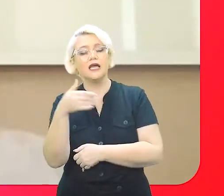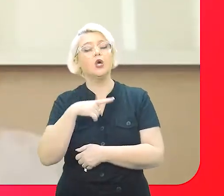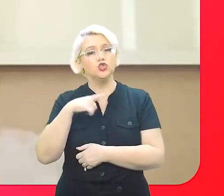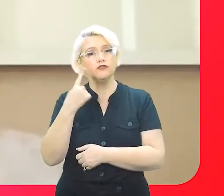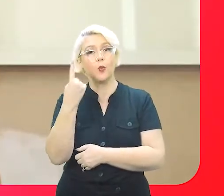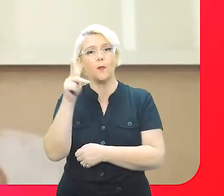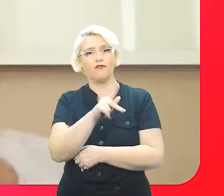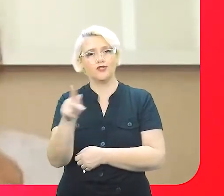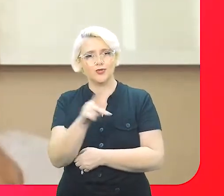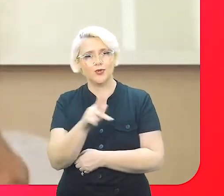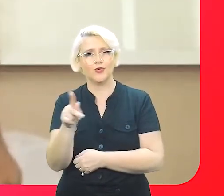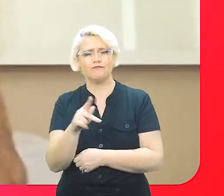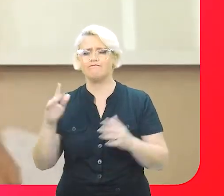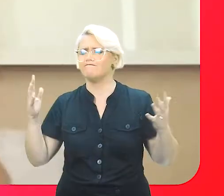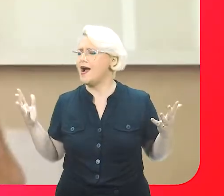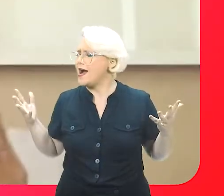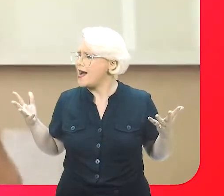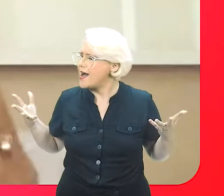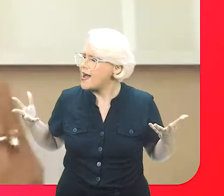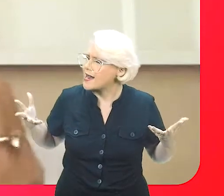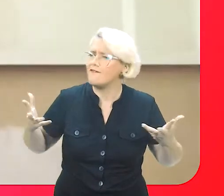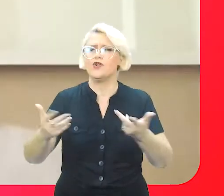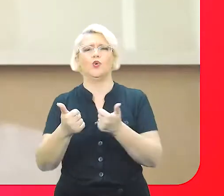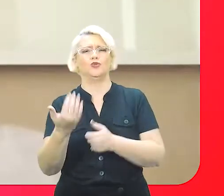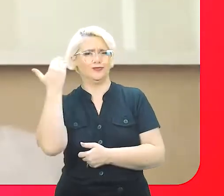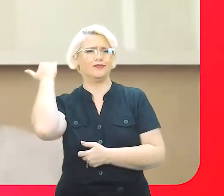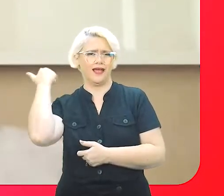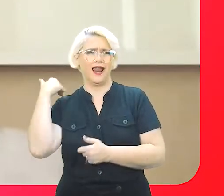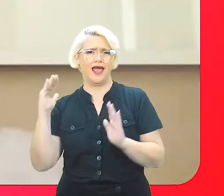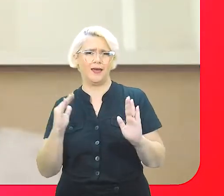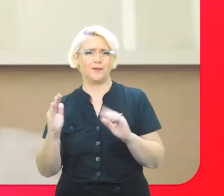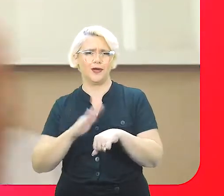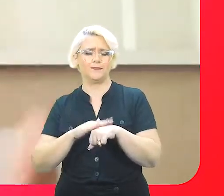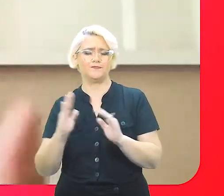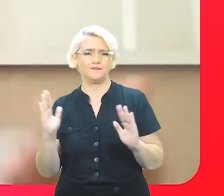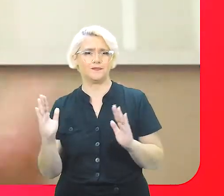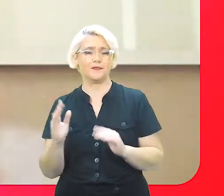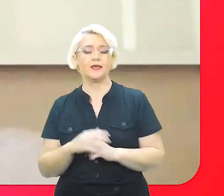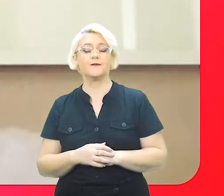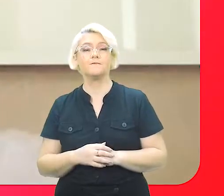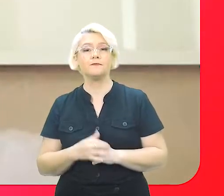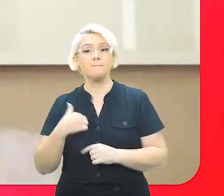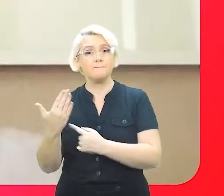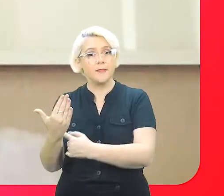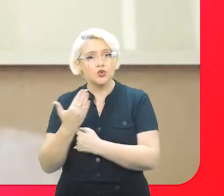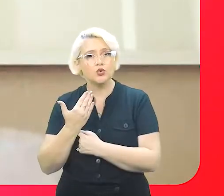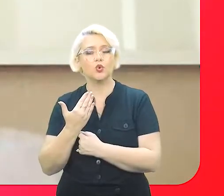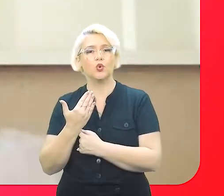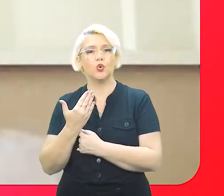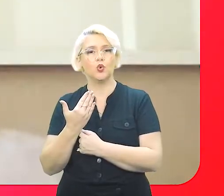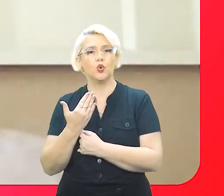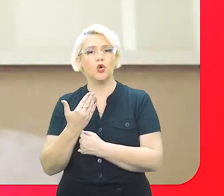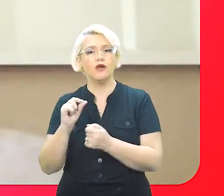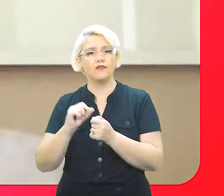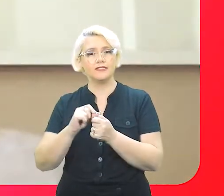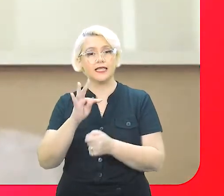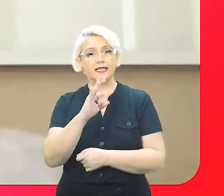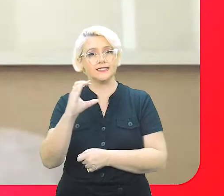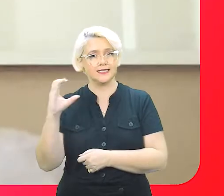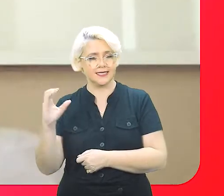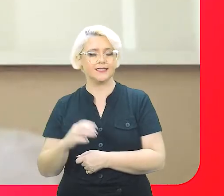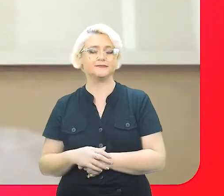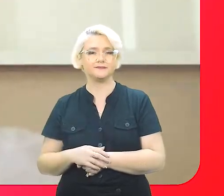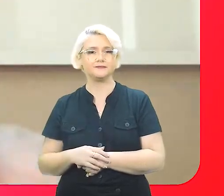tive um professor espetacular naquela época, que foi aquele que me ajudou a fazer o trabalho de conclusão de